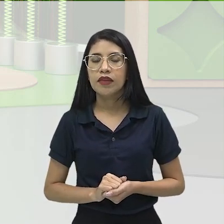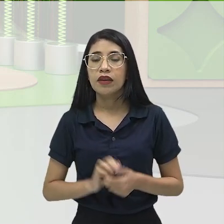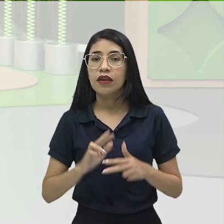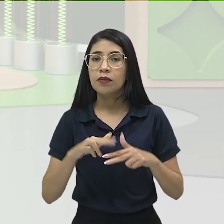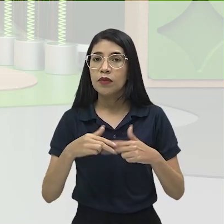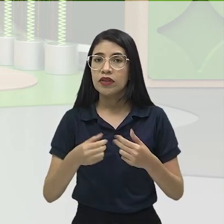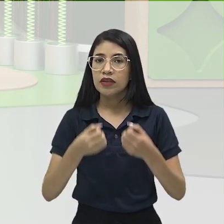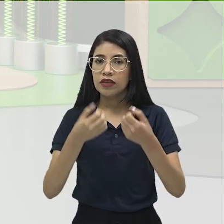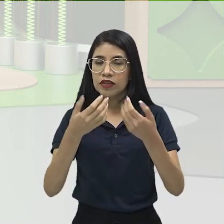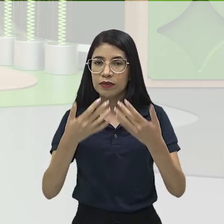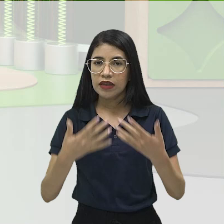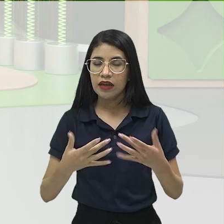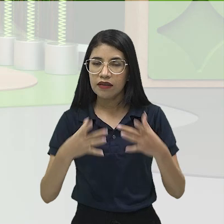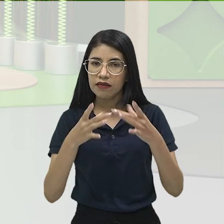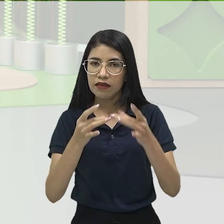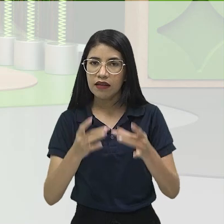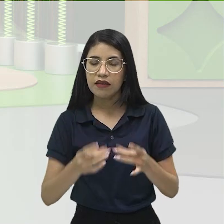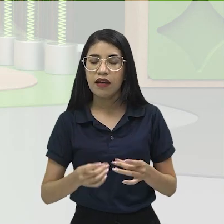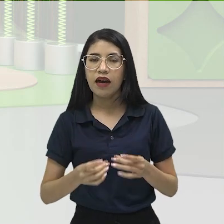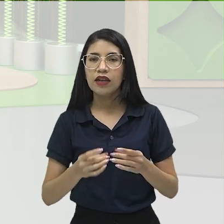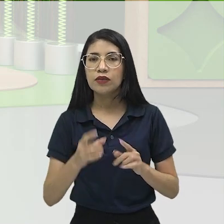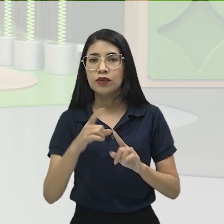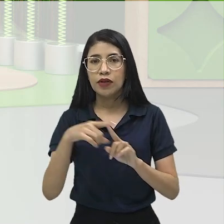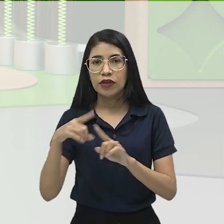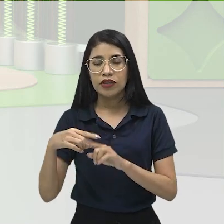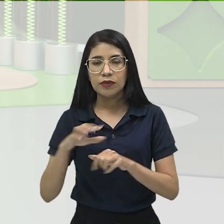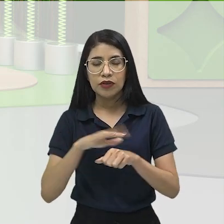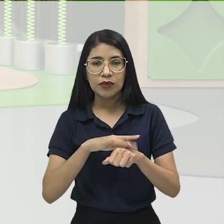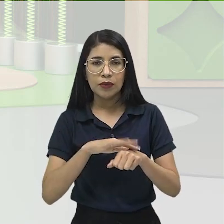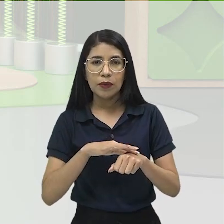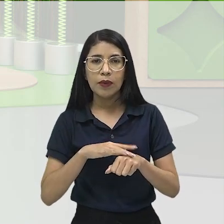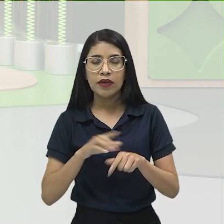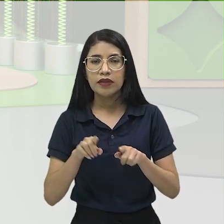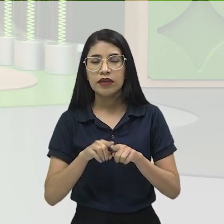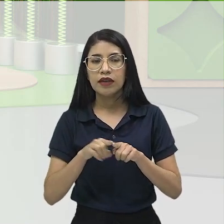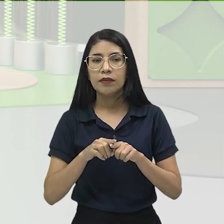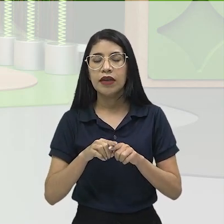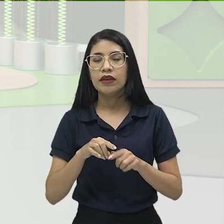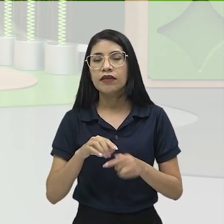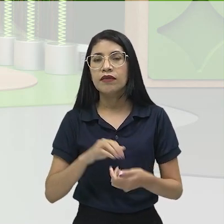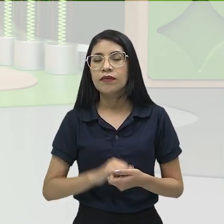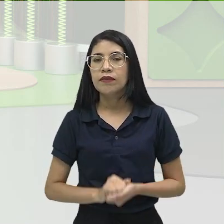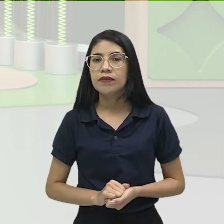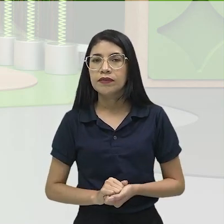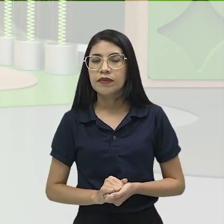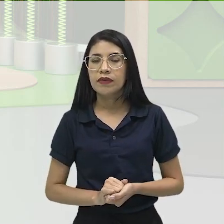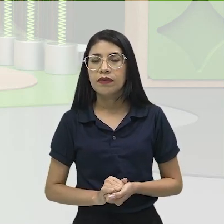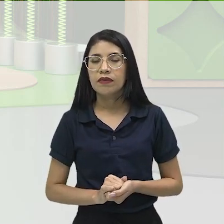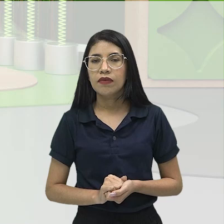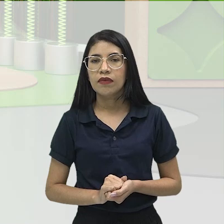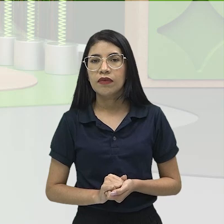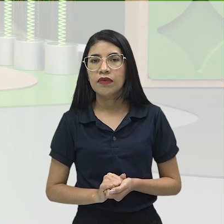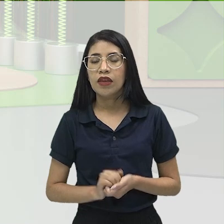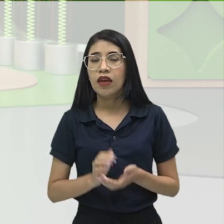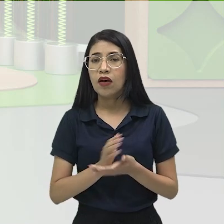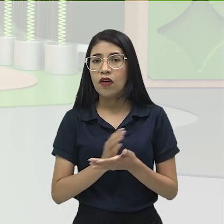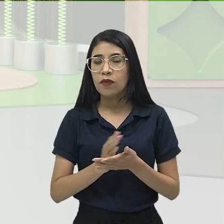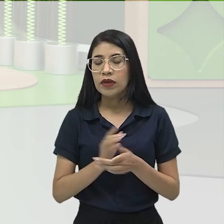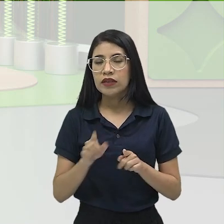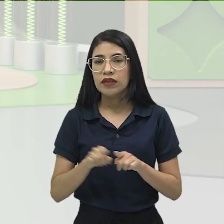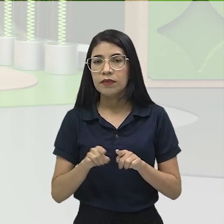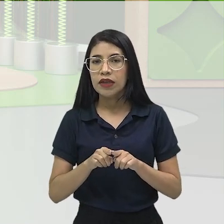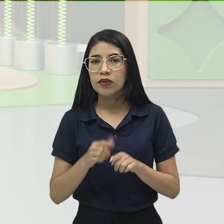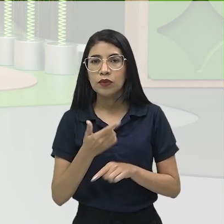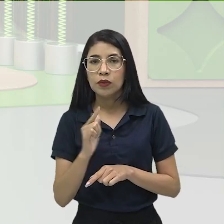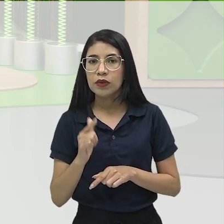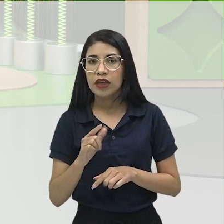isso que a gente vai falar um pouco mais sobre elas, né? E essas chamadas aí ISTs, muitas vezes elas não